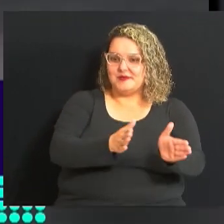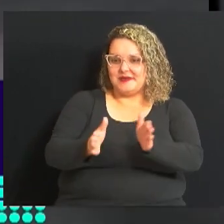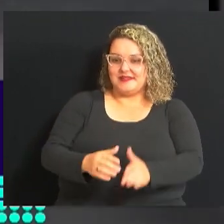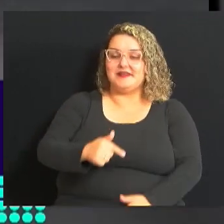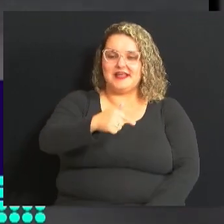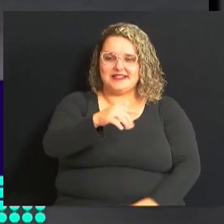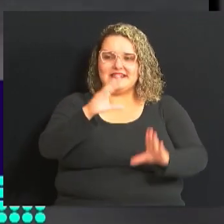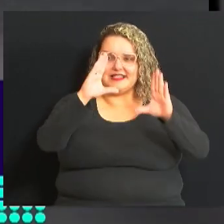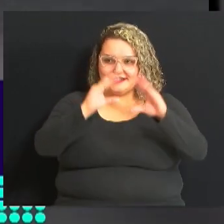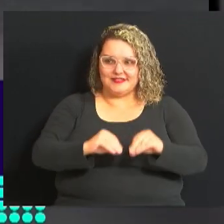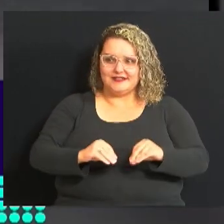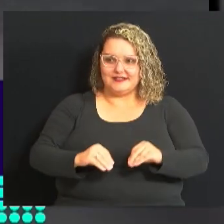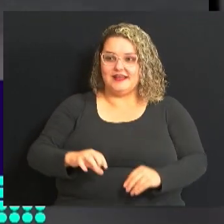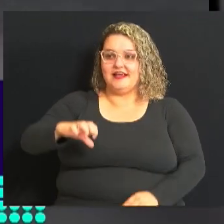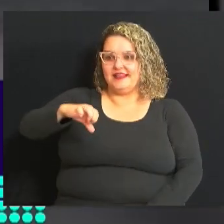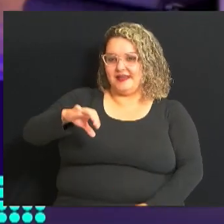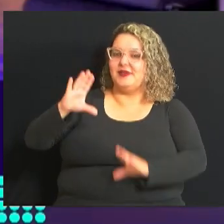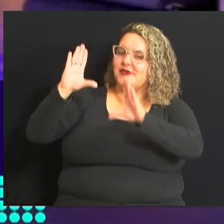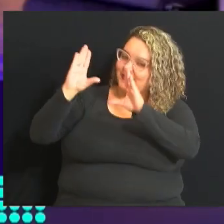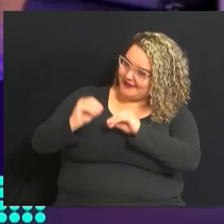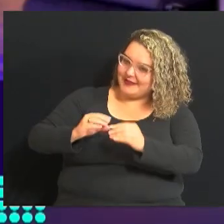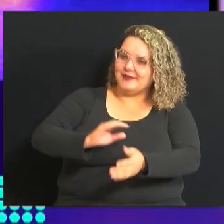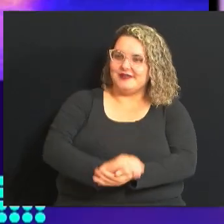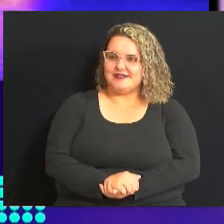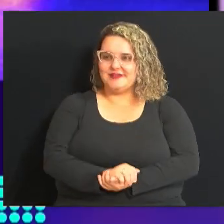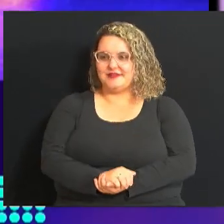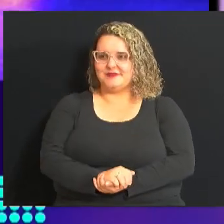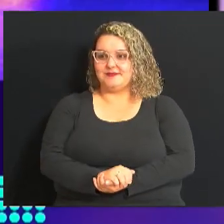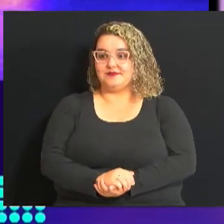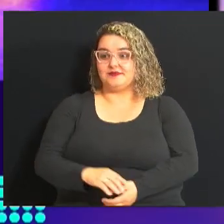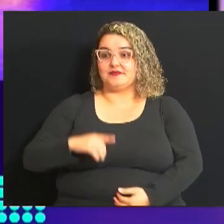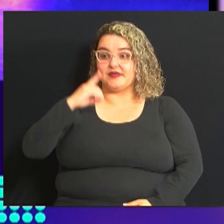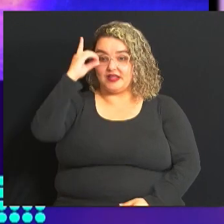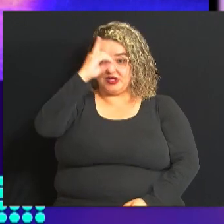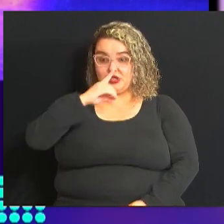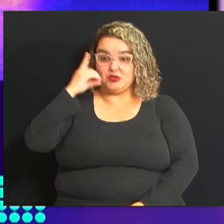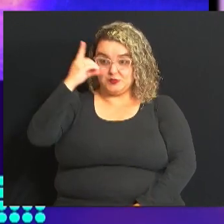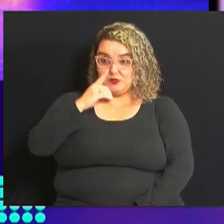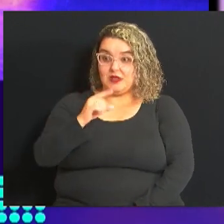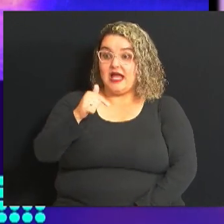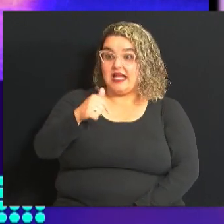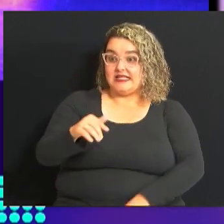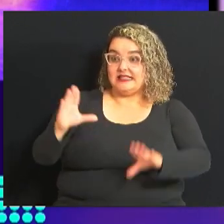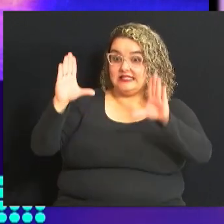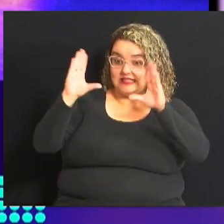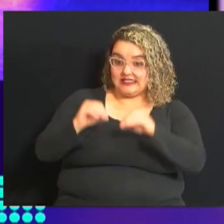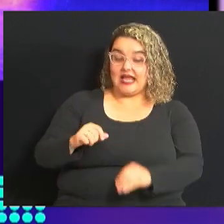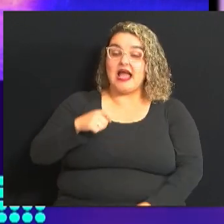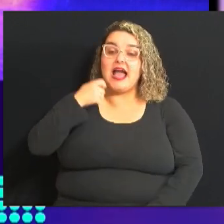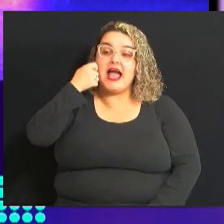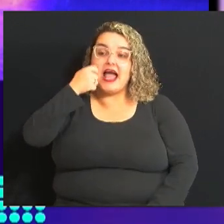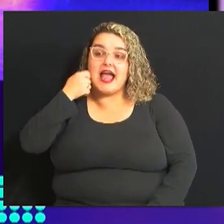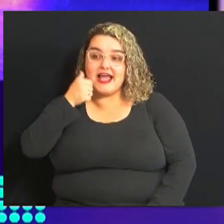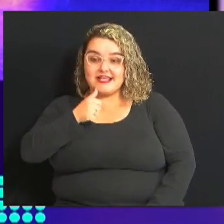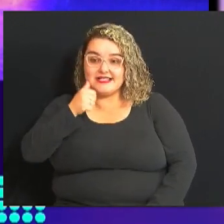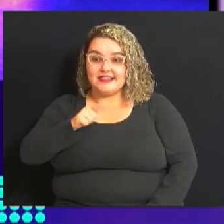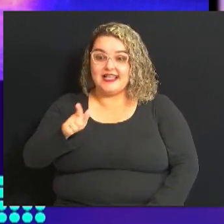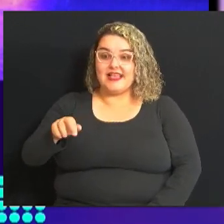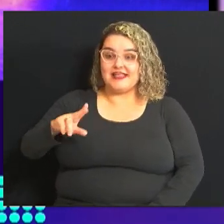da noite e às 9 da noite. Já no domingo, às 7 da noite, a atriz Grace